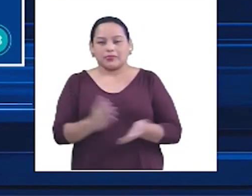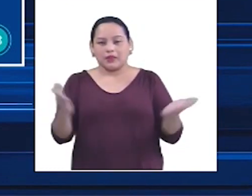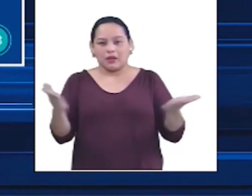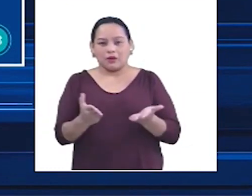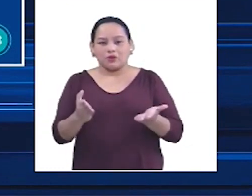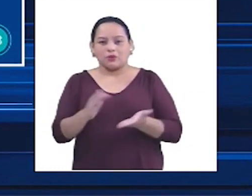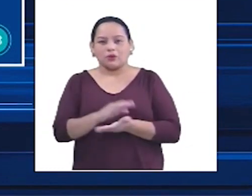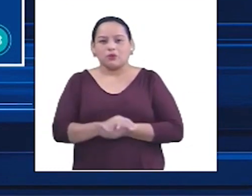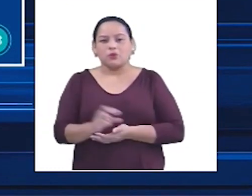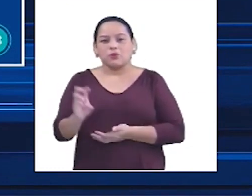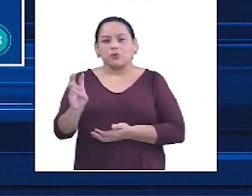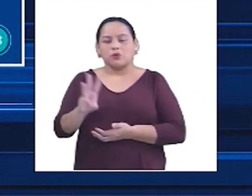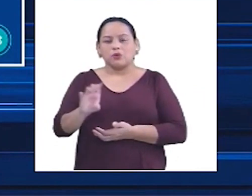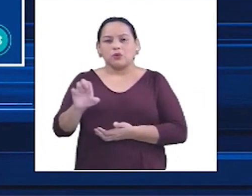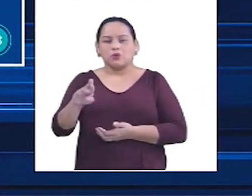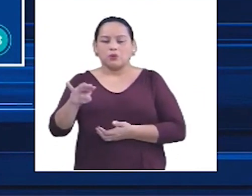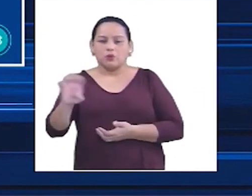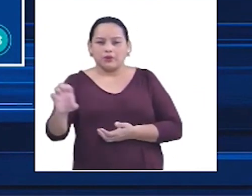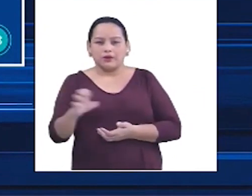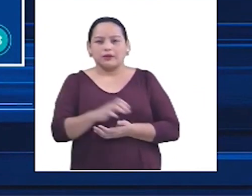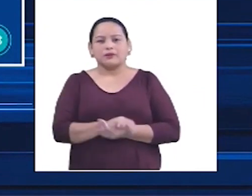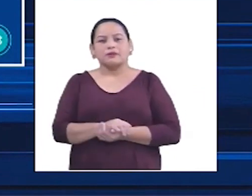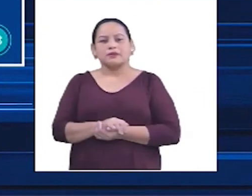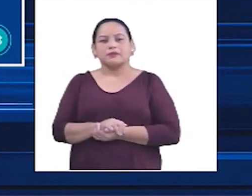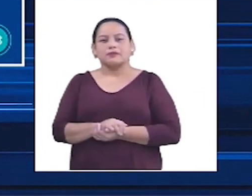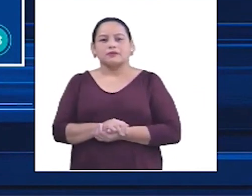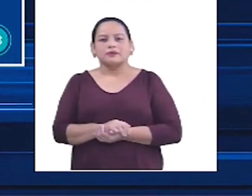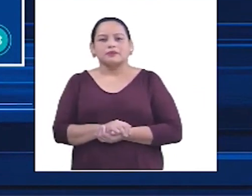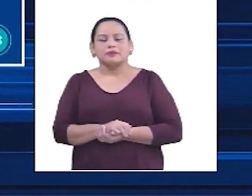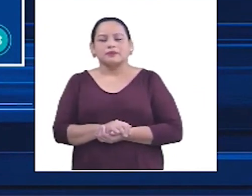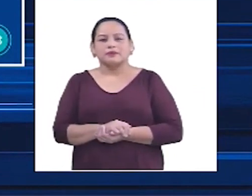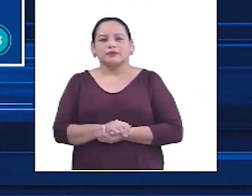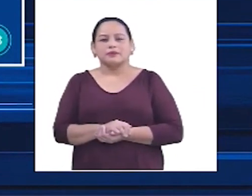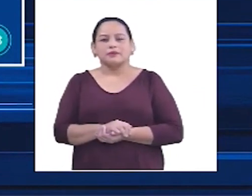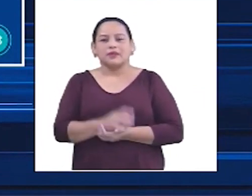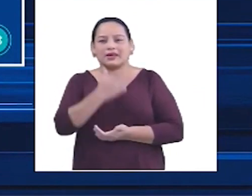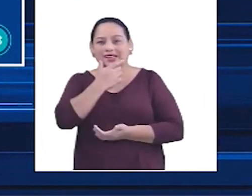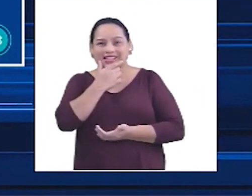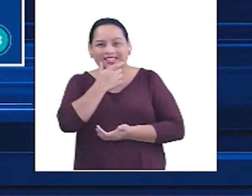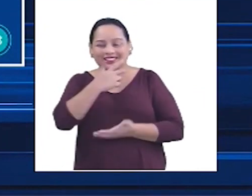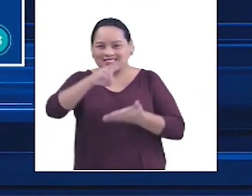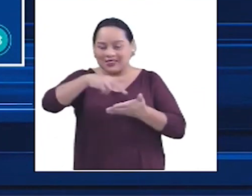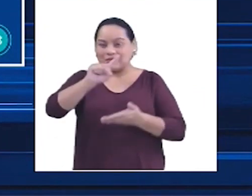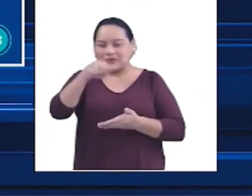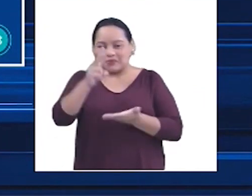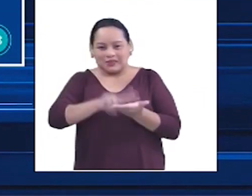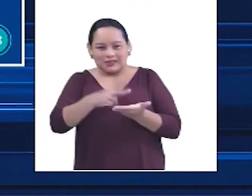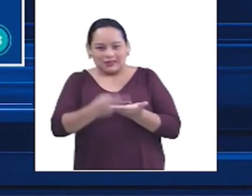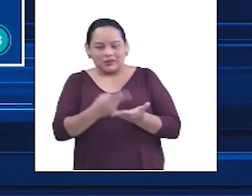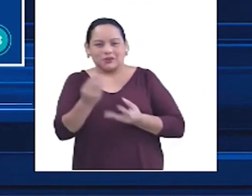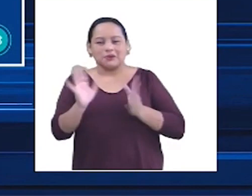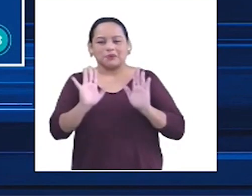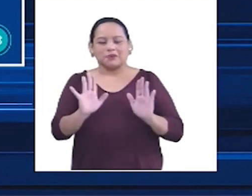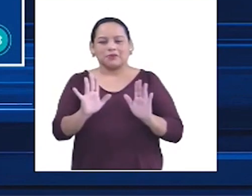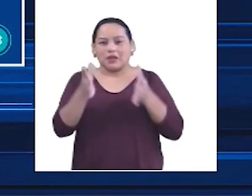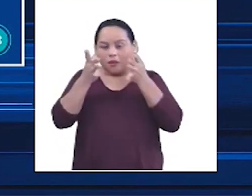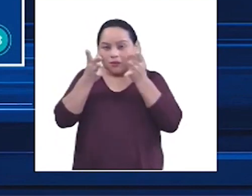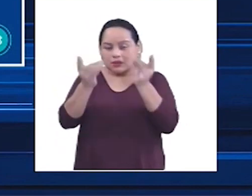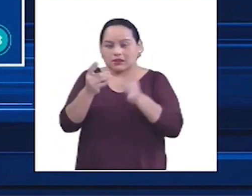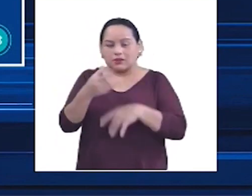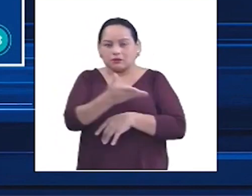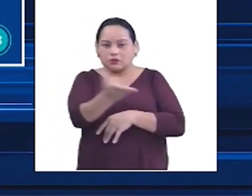were. The highest level of endemic species were found in Guyana. Repare, gente,